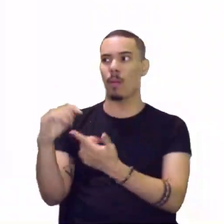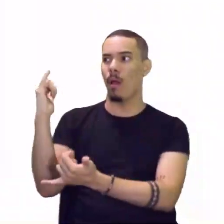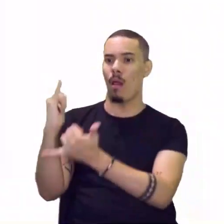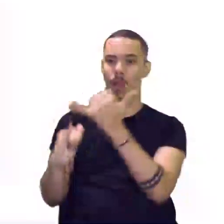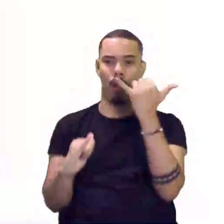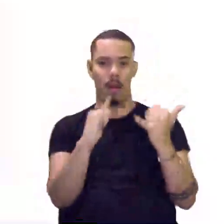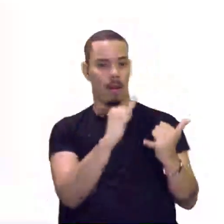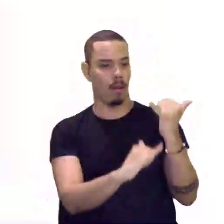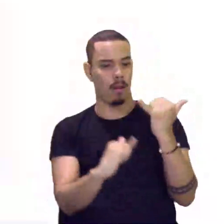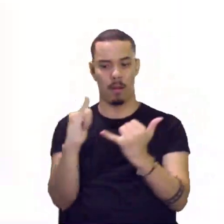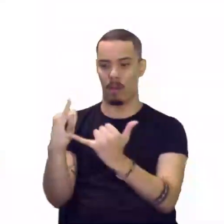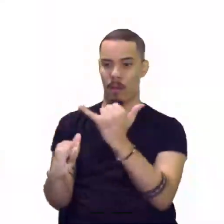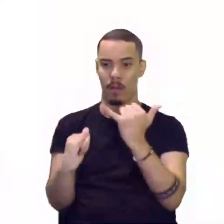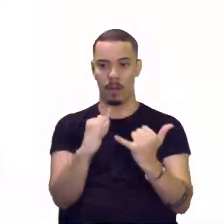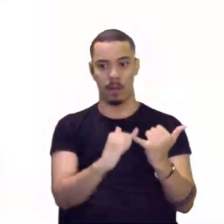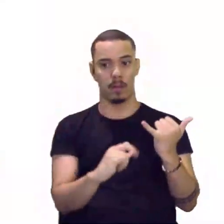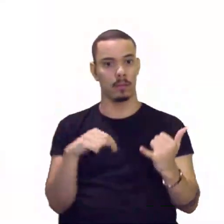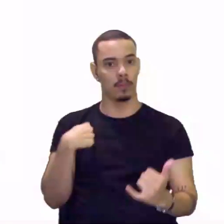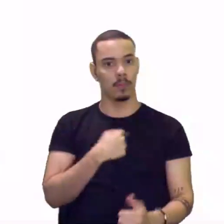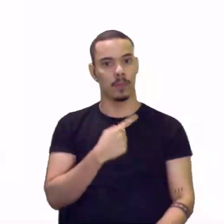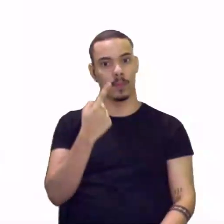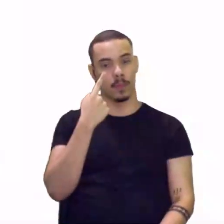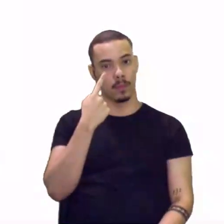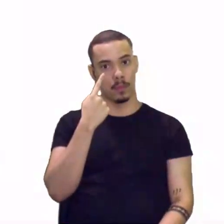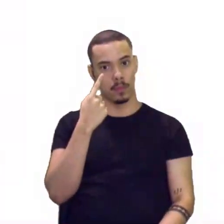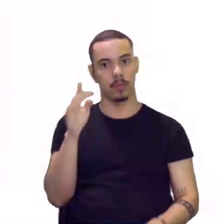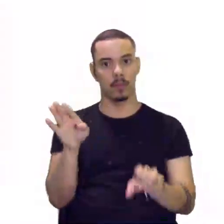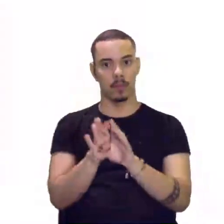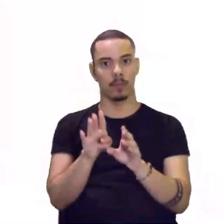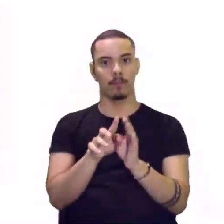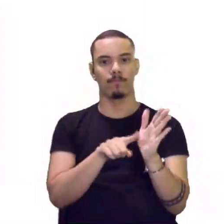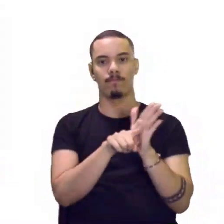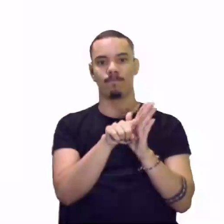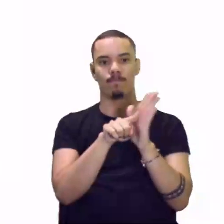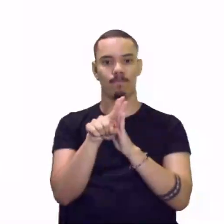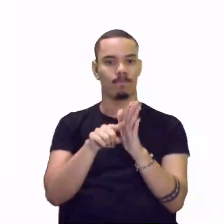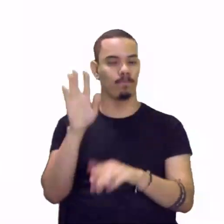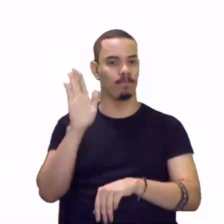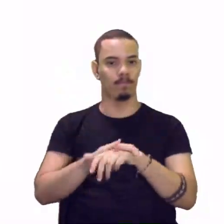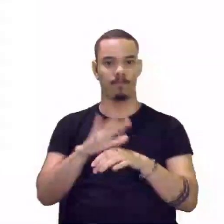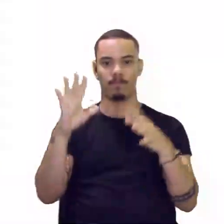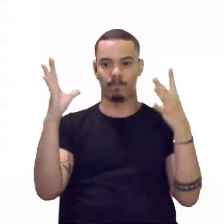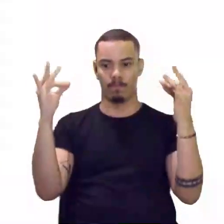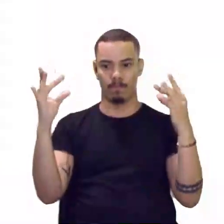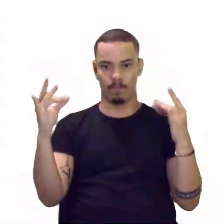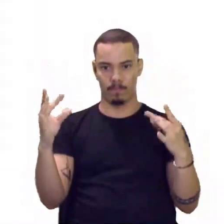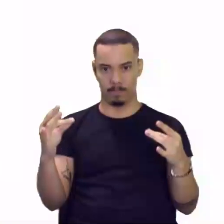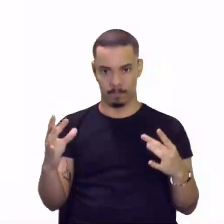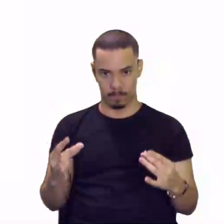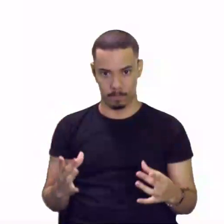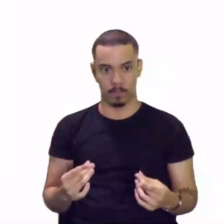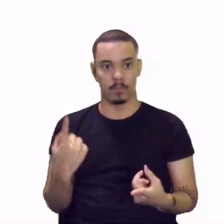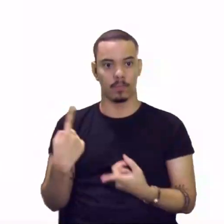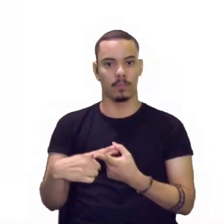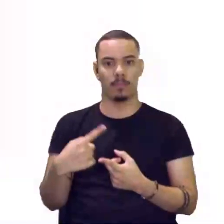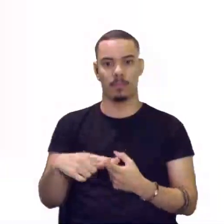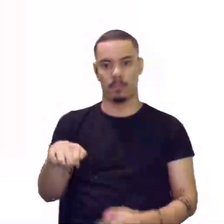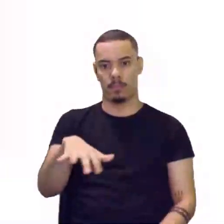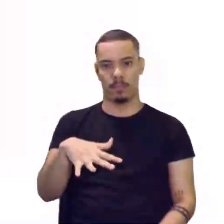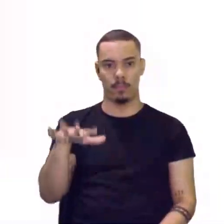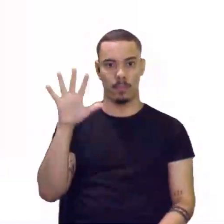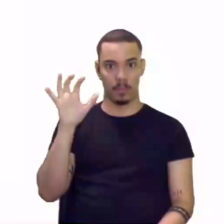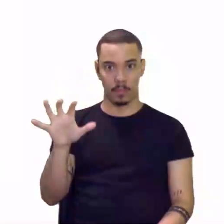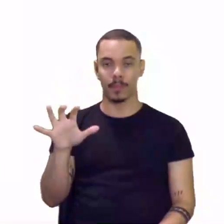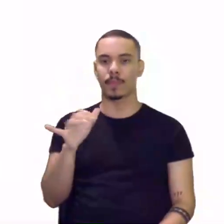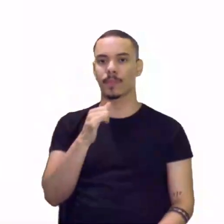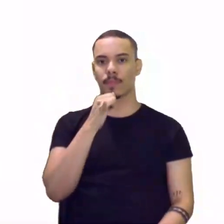Ela promove estudos estatísticos para planejar e investigar mais detalhadamente aquele espaço geográfico.